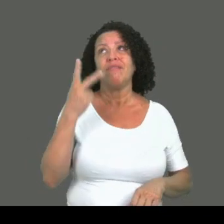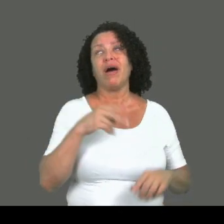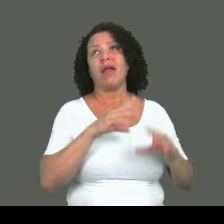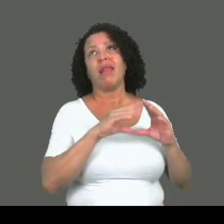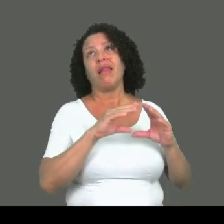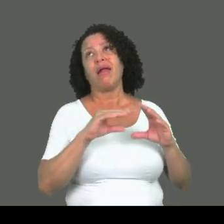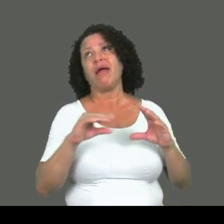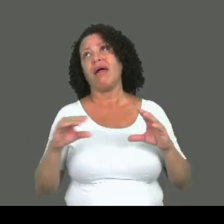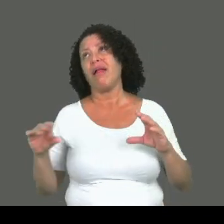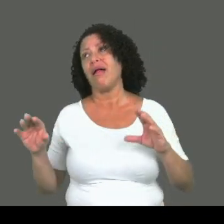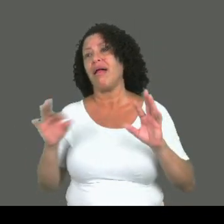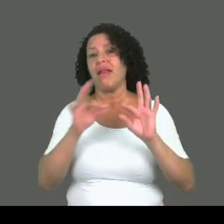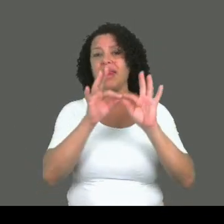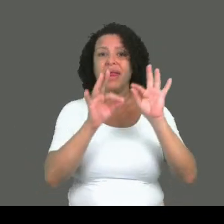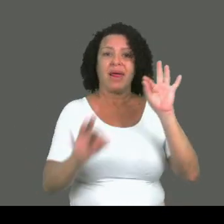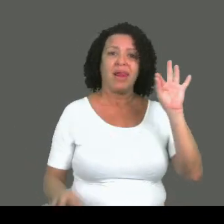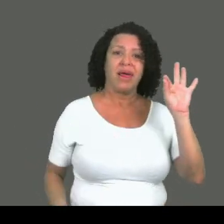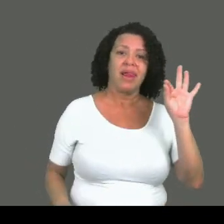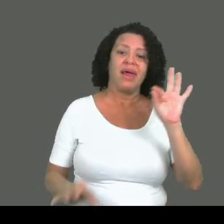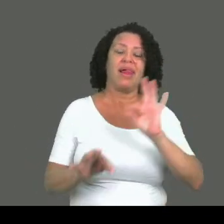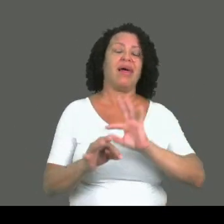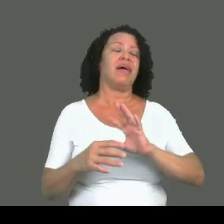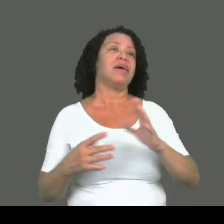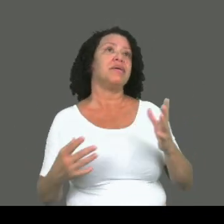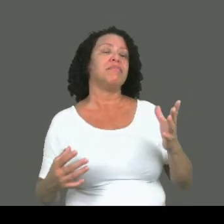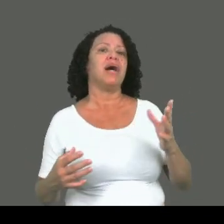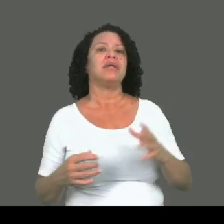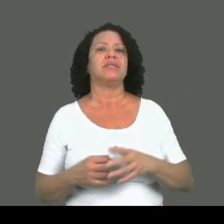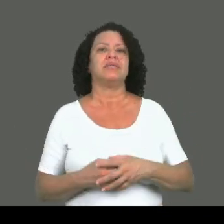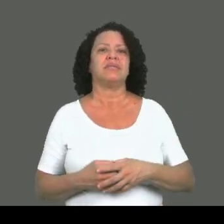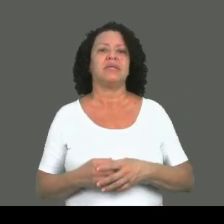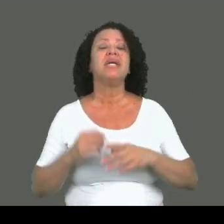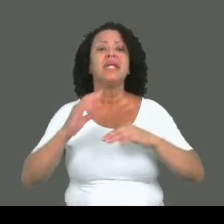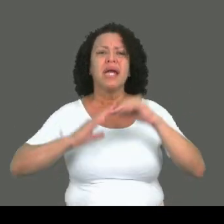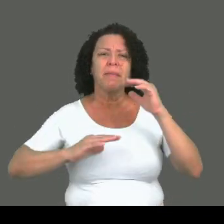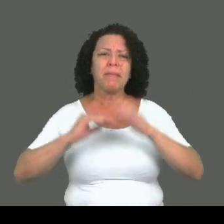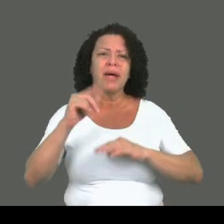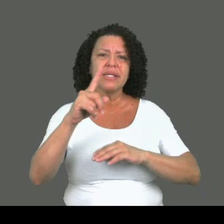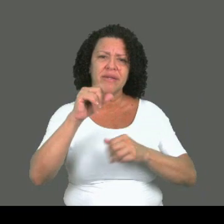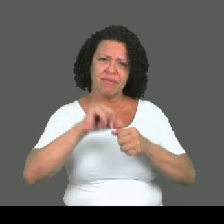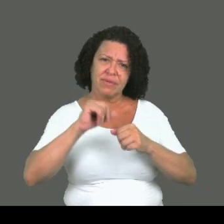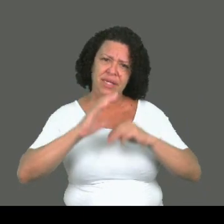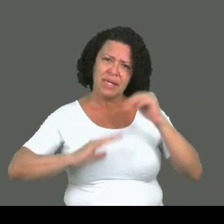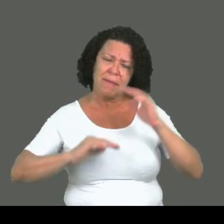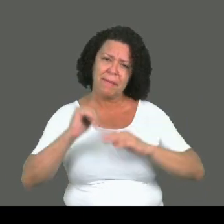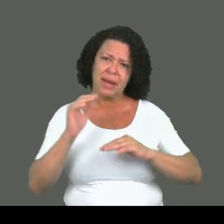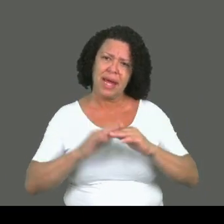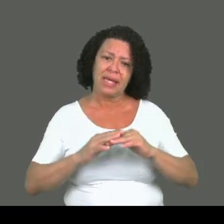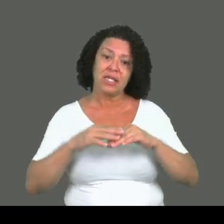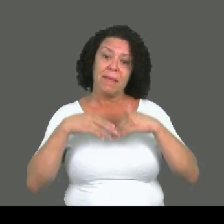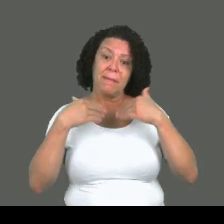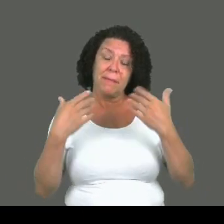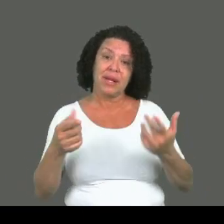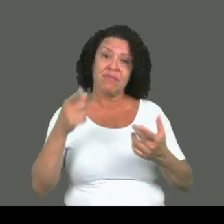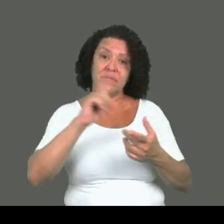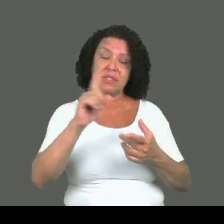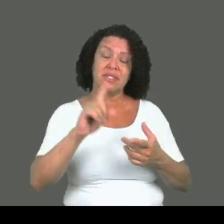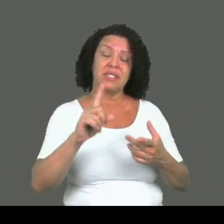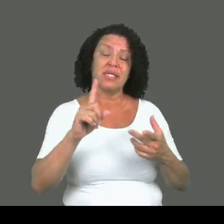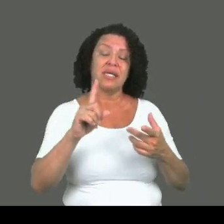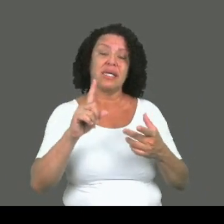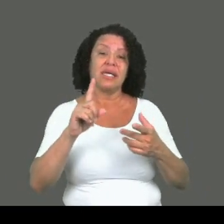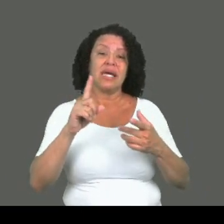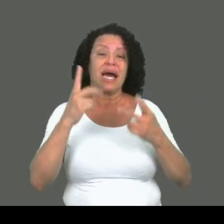assim super teórica e tudo, mas e na prática, né? O que a gente pode fazer então para que não deixe que a nossa